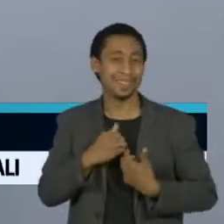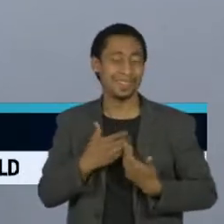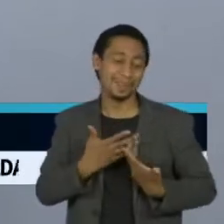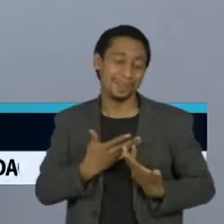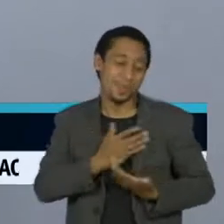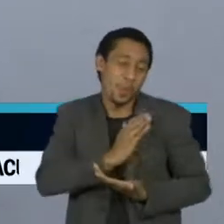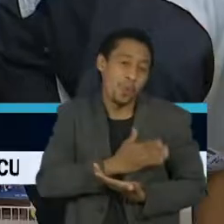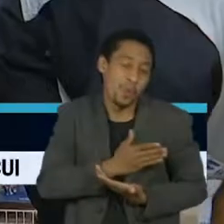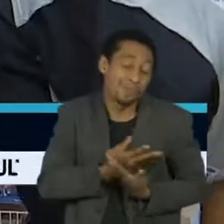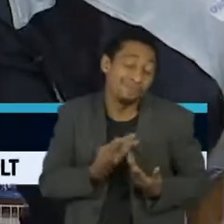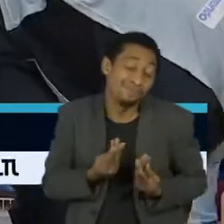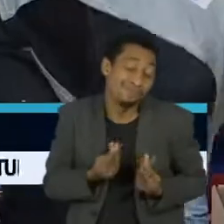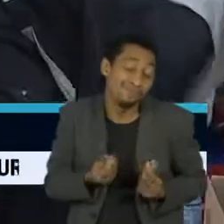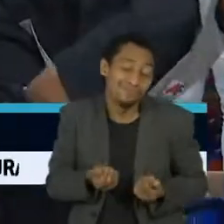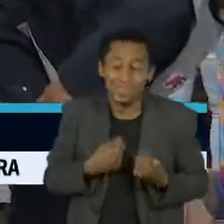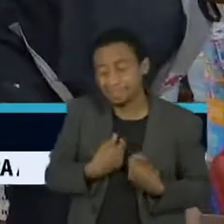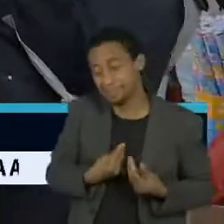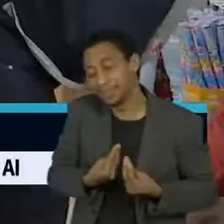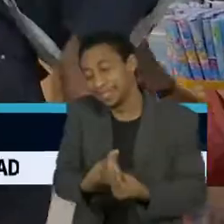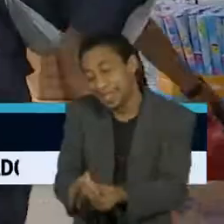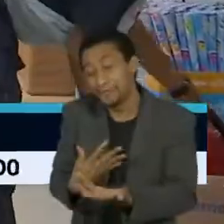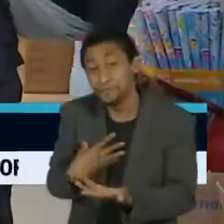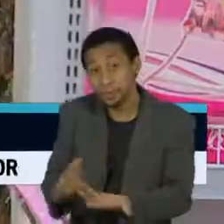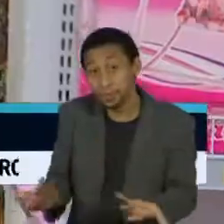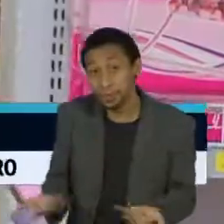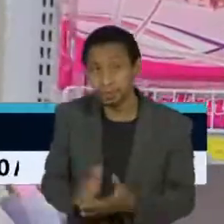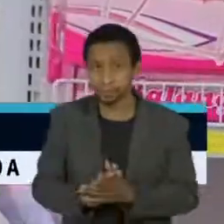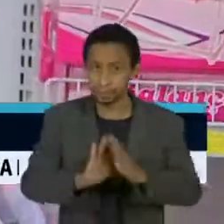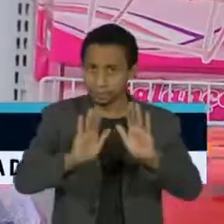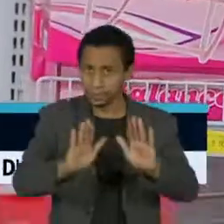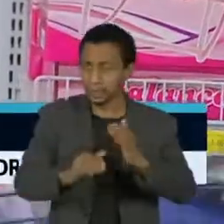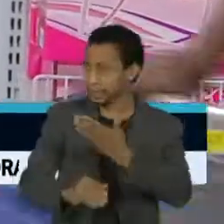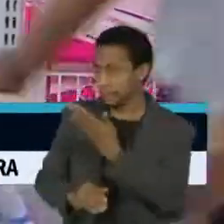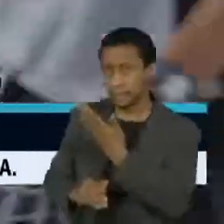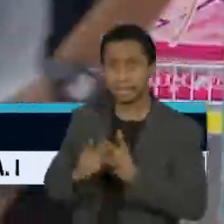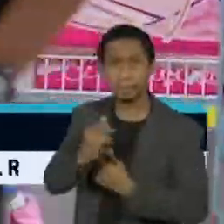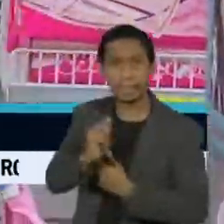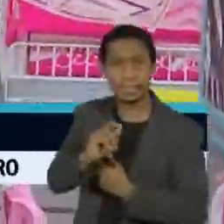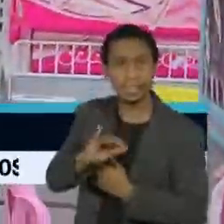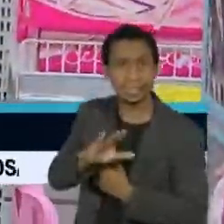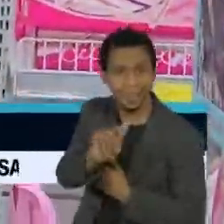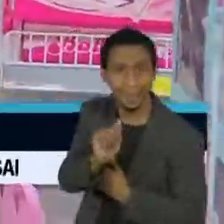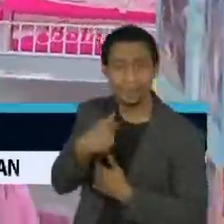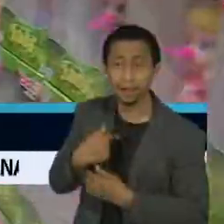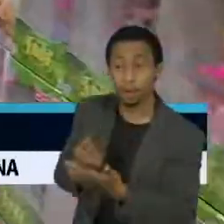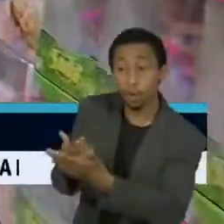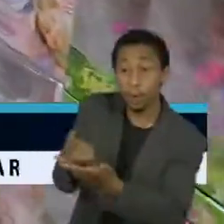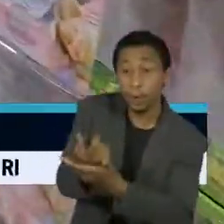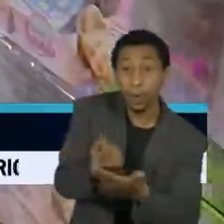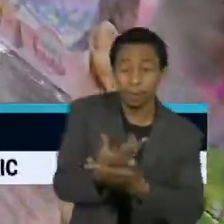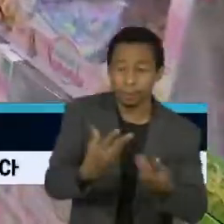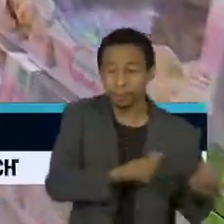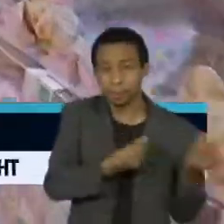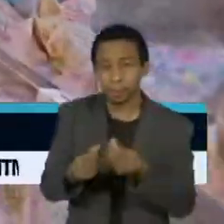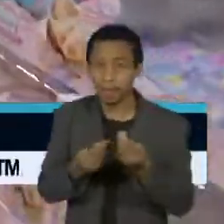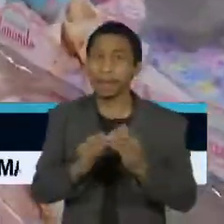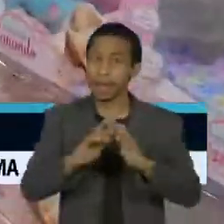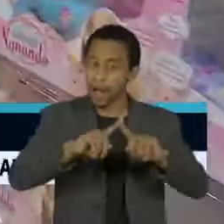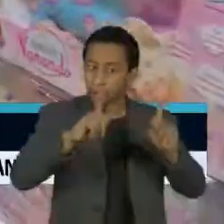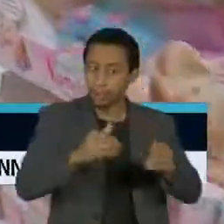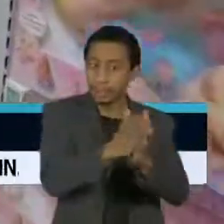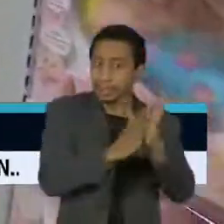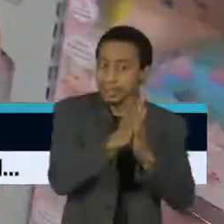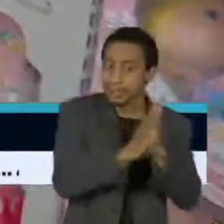e dá filho, né? É na disposição de consumidores como a Priscila que as lojas de brinquedos apostam suas fichas para o Dia das